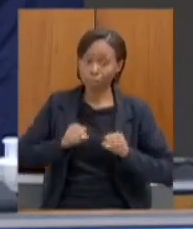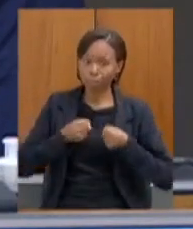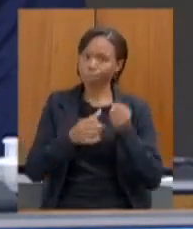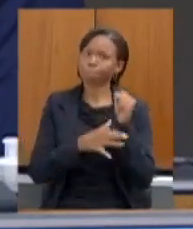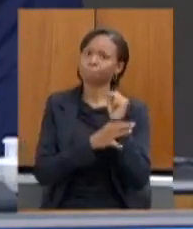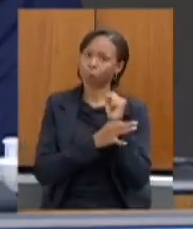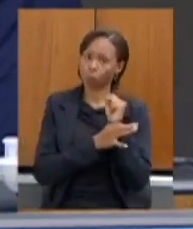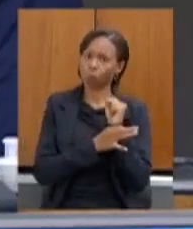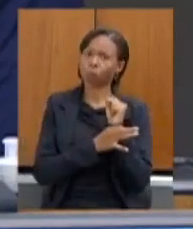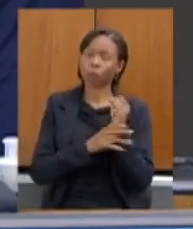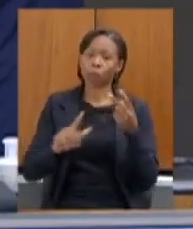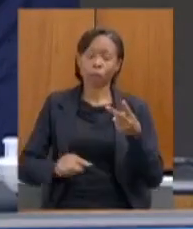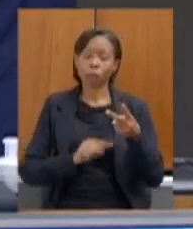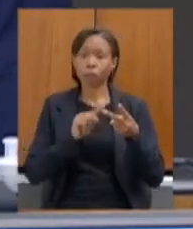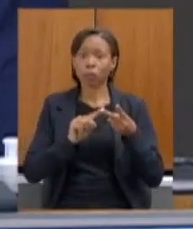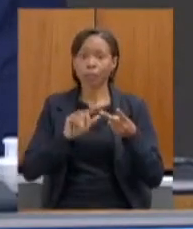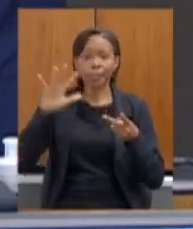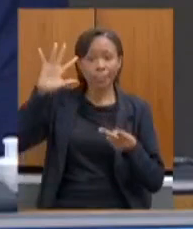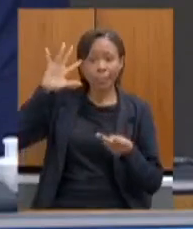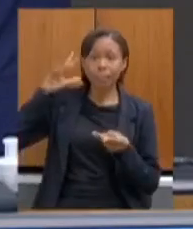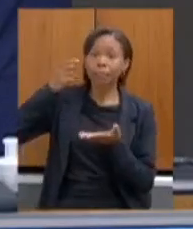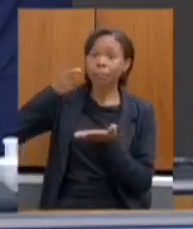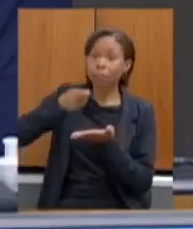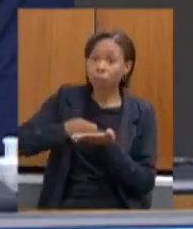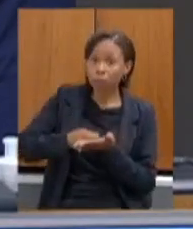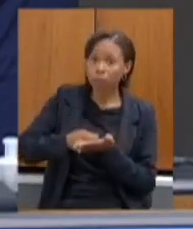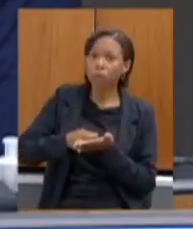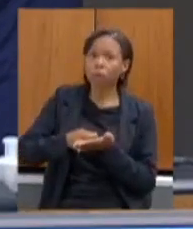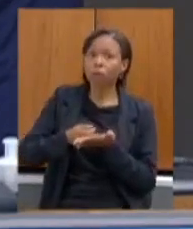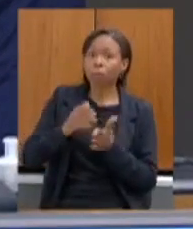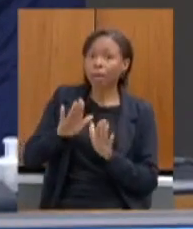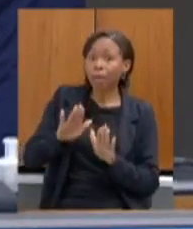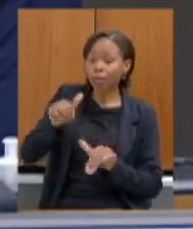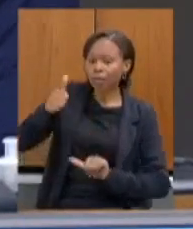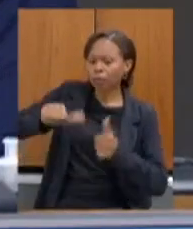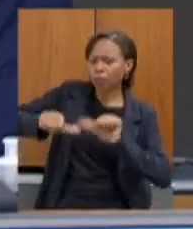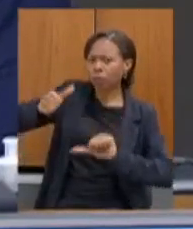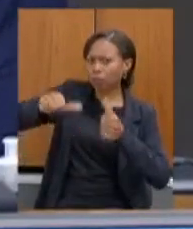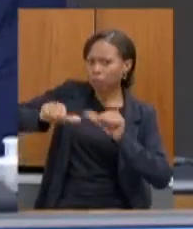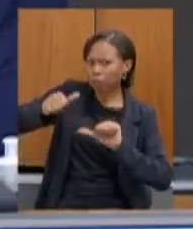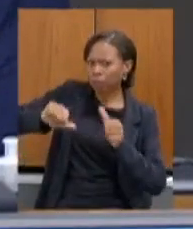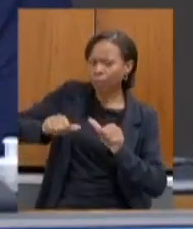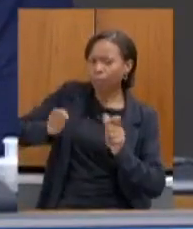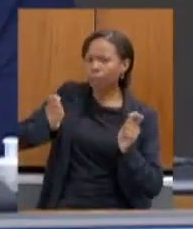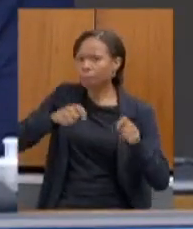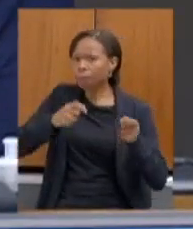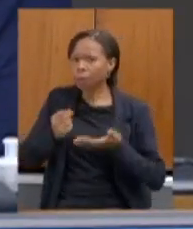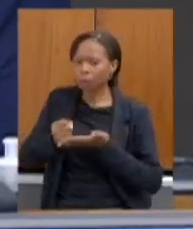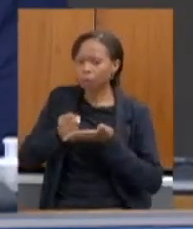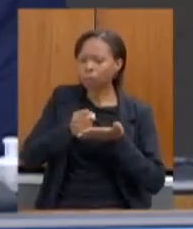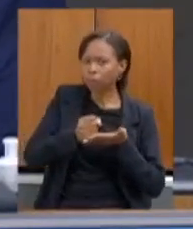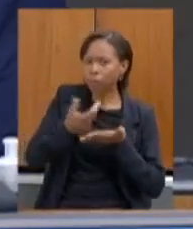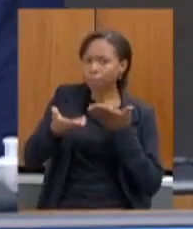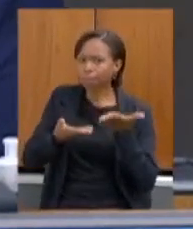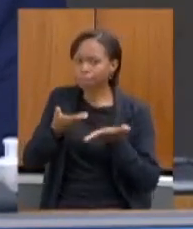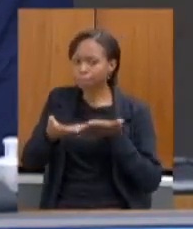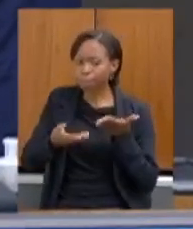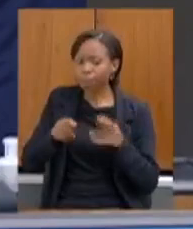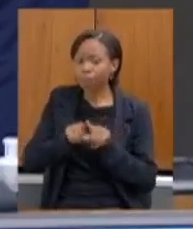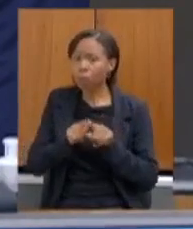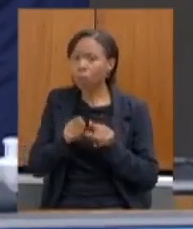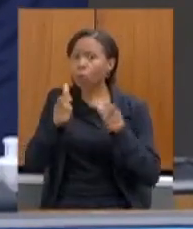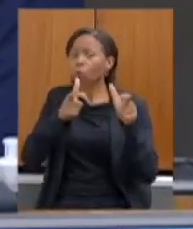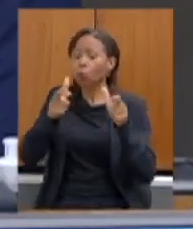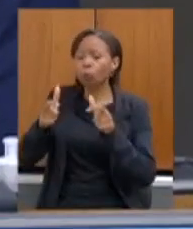O segundo pilar, a tomada de decisão a partir de indicadores que avaliem a capacidade assistencial e a incidência da doença, ou seja,